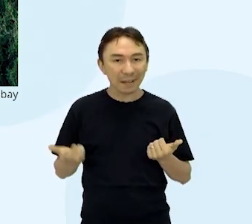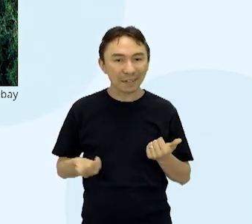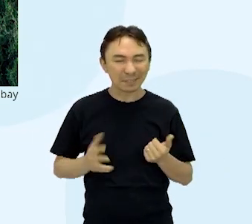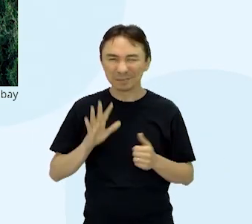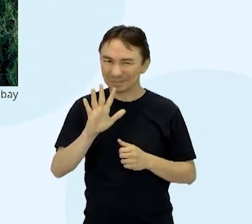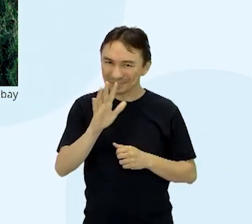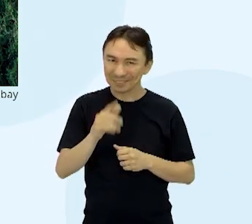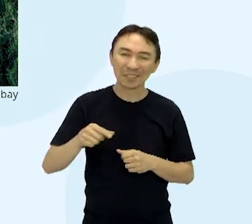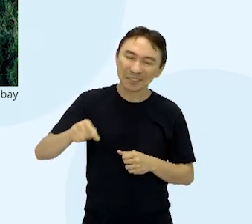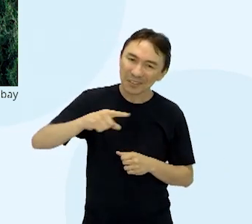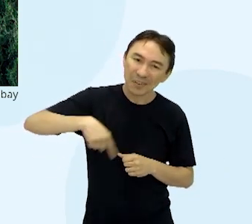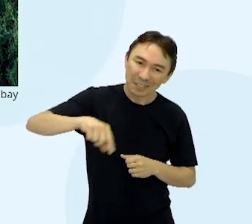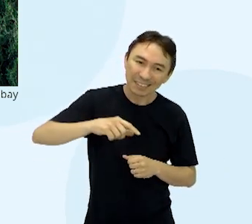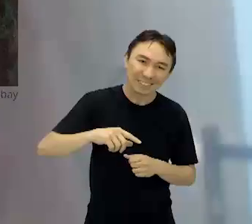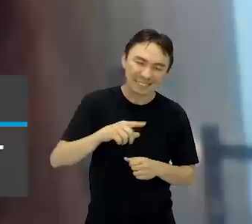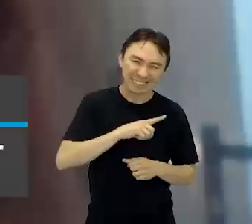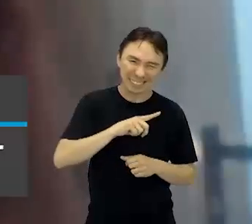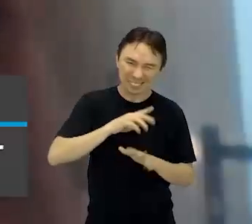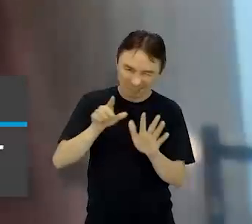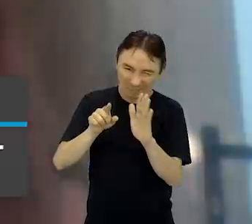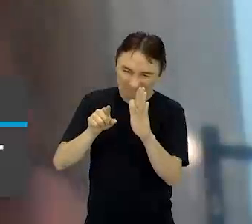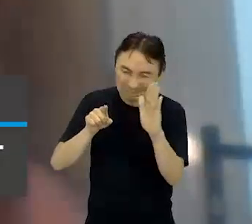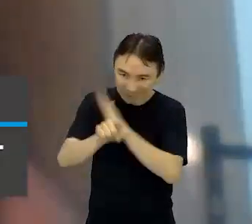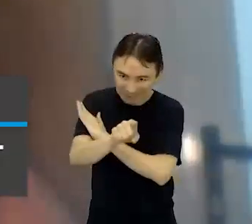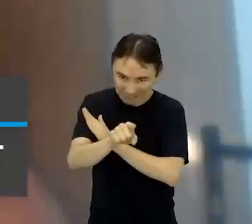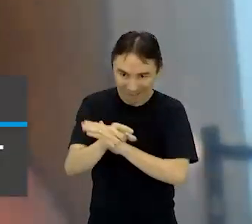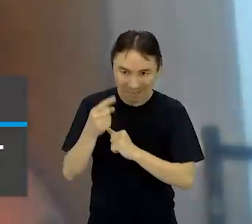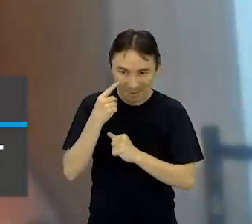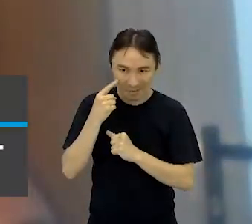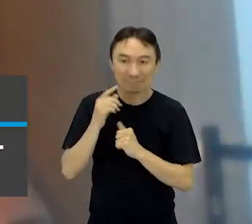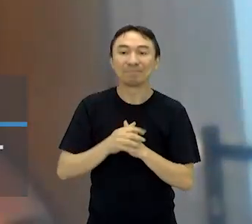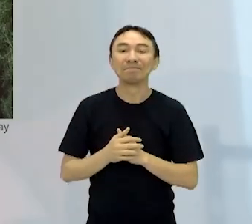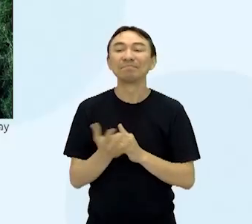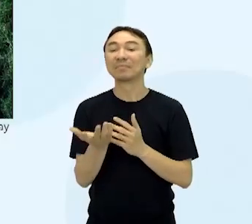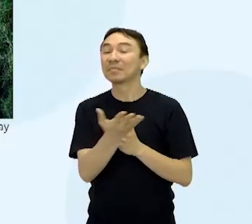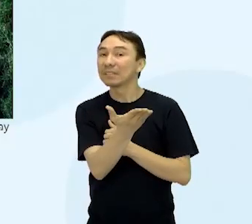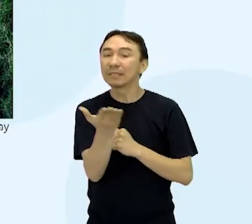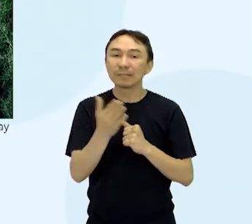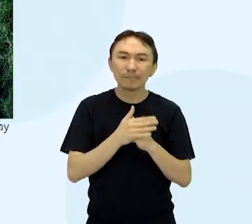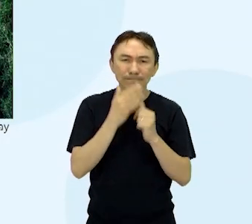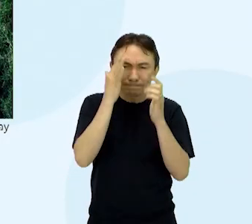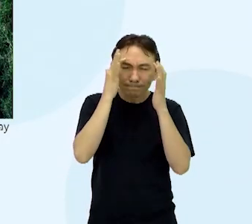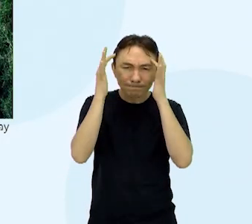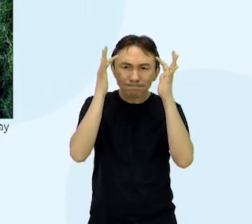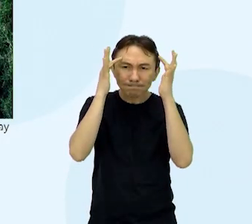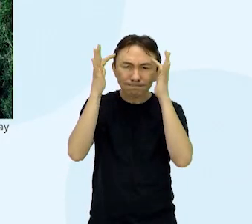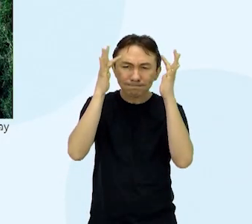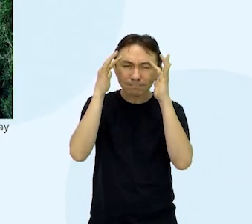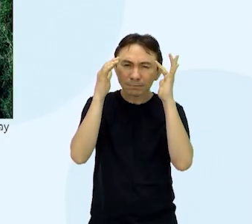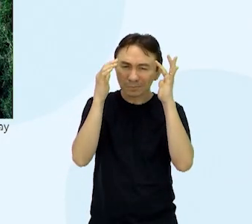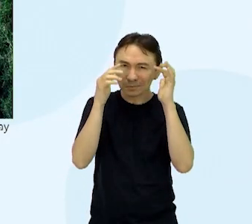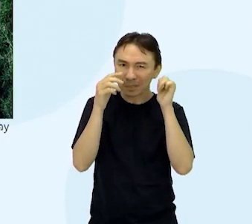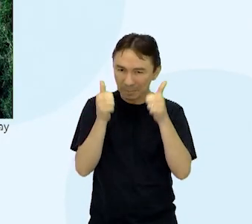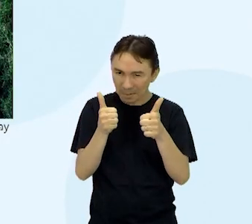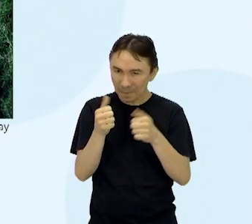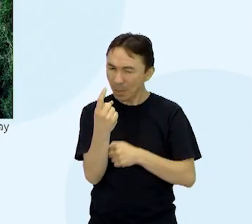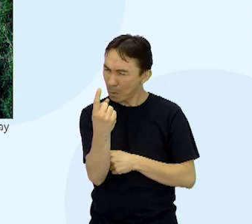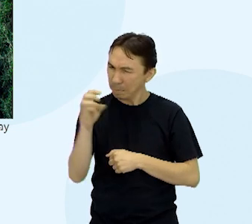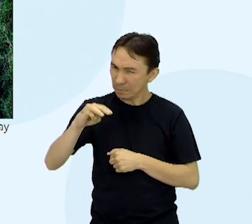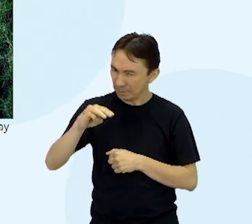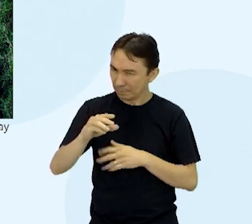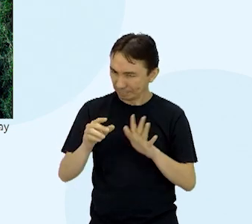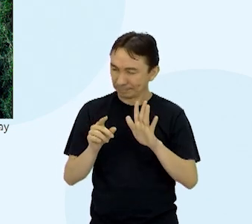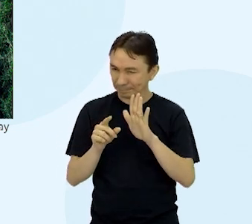da nossa dinâmica, eu vou colocar uma perguntinha aí na tela. Eu quero que vocês pensem por um minutinho para me responder.